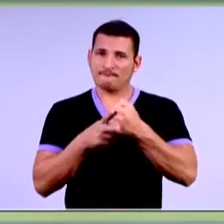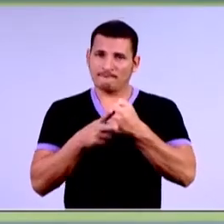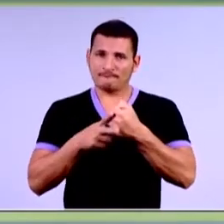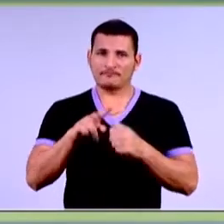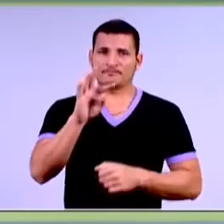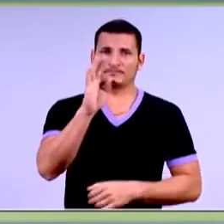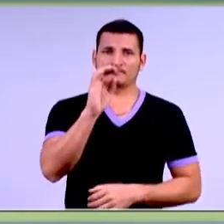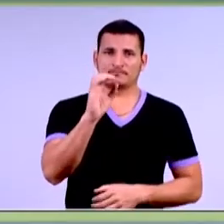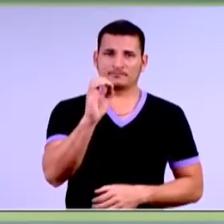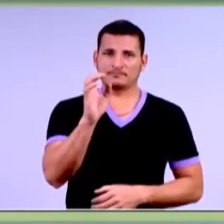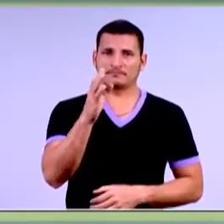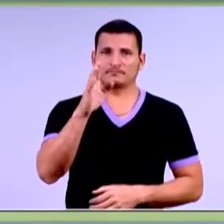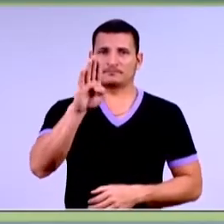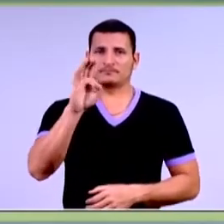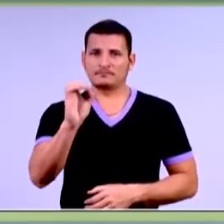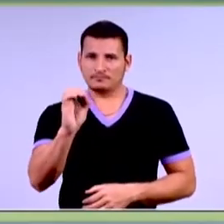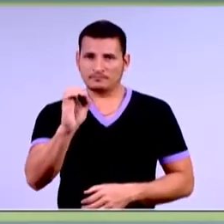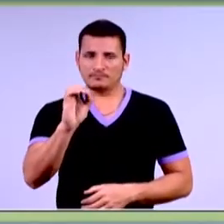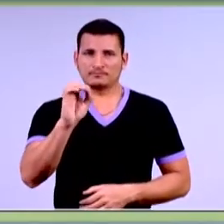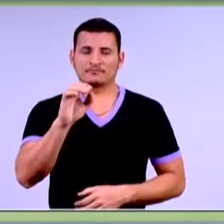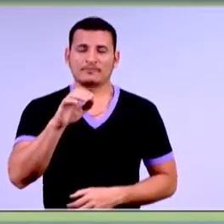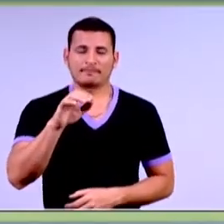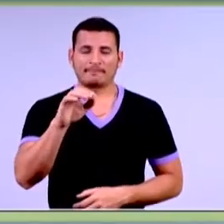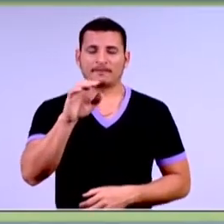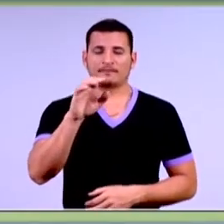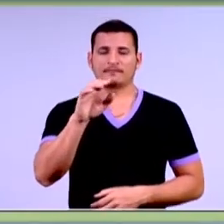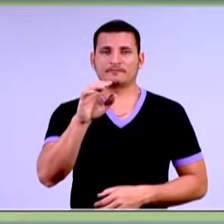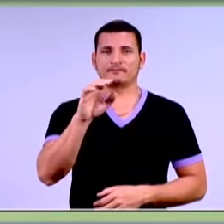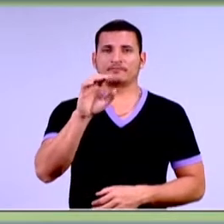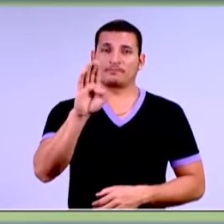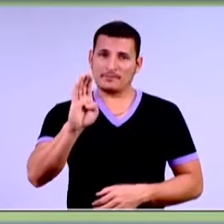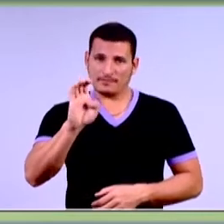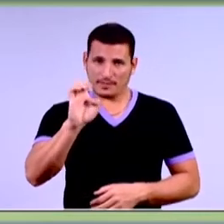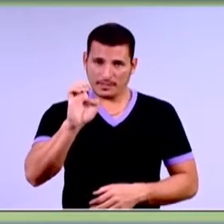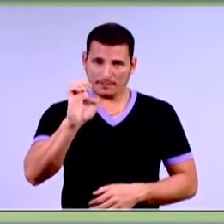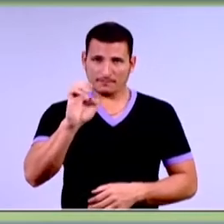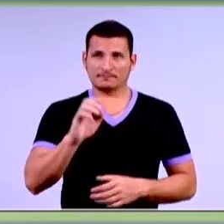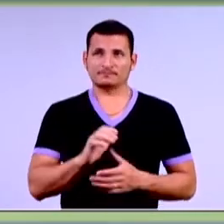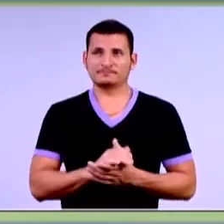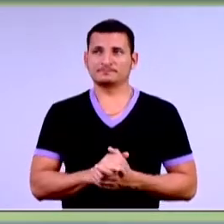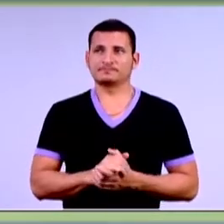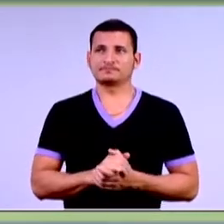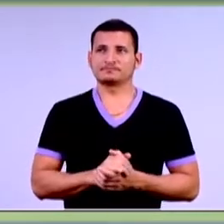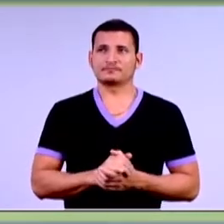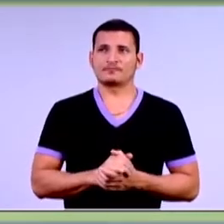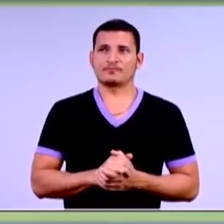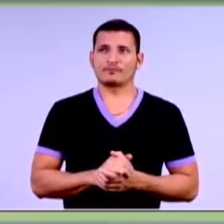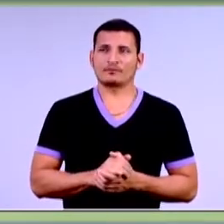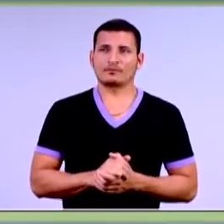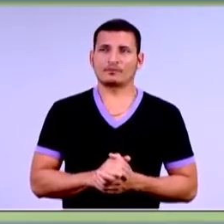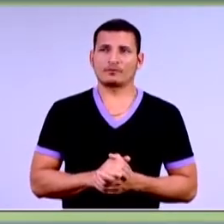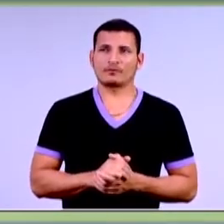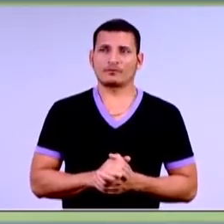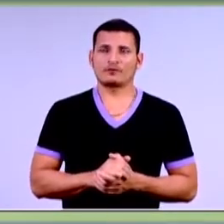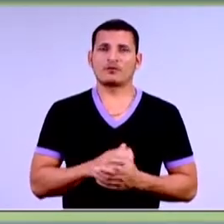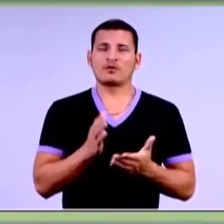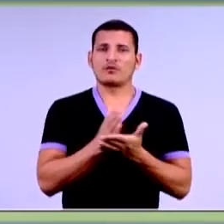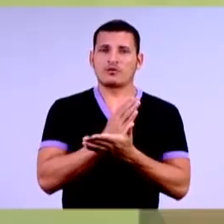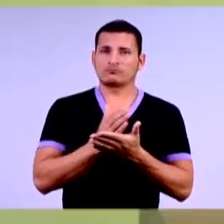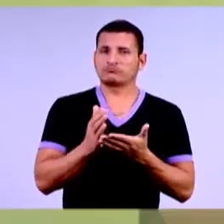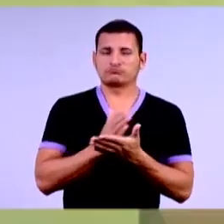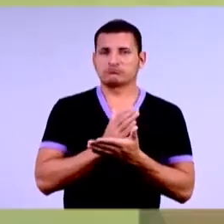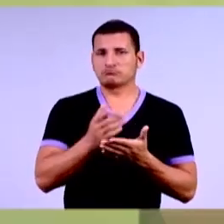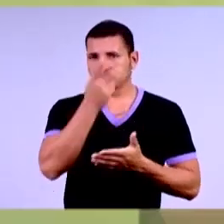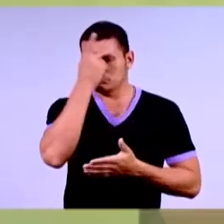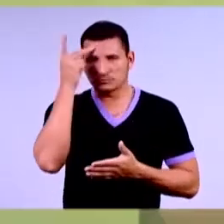se ver bem o que nos acompanhe né qualquer pessoa que se que se dispõe a aprender a língua inglesa não